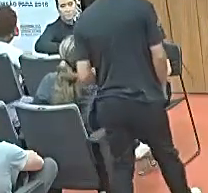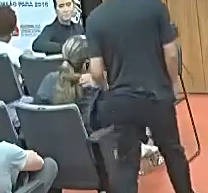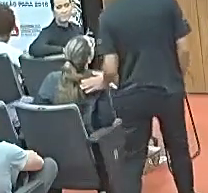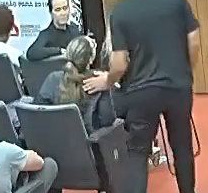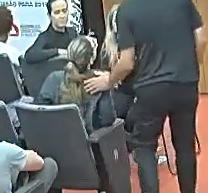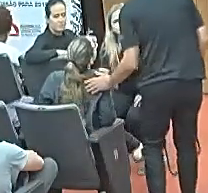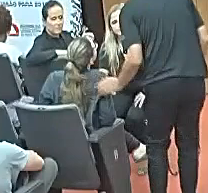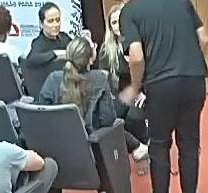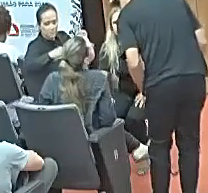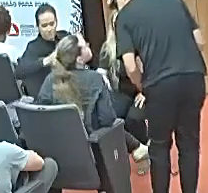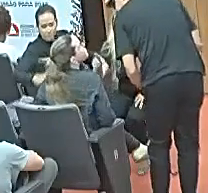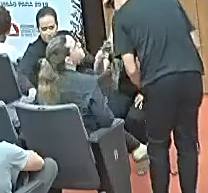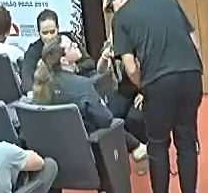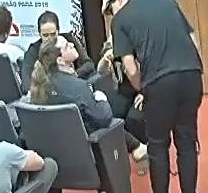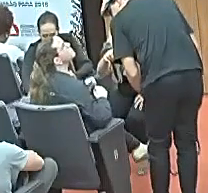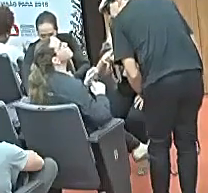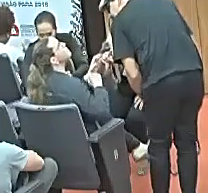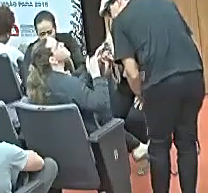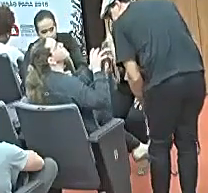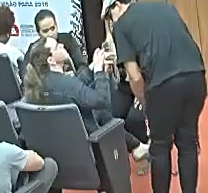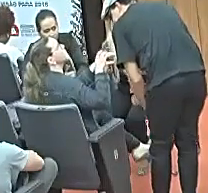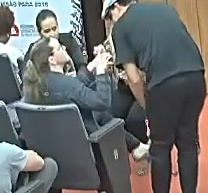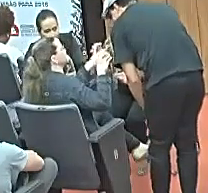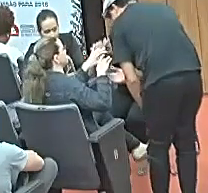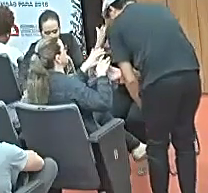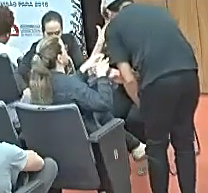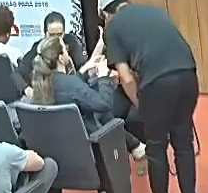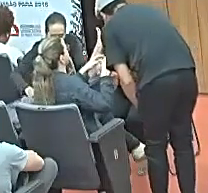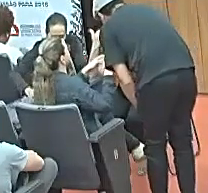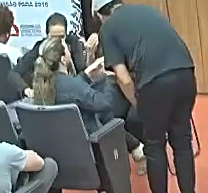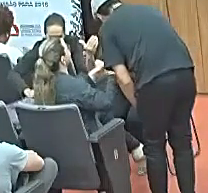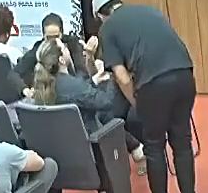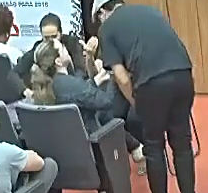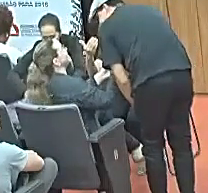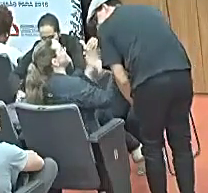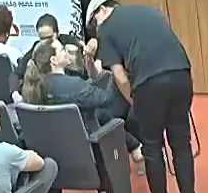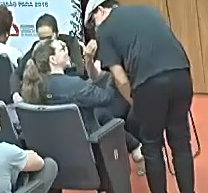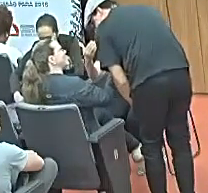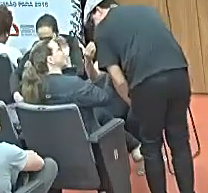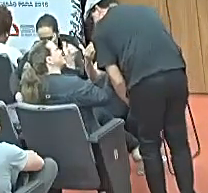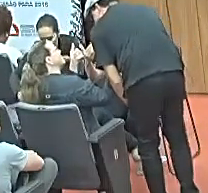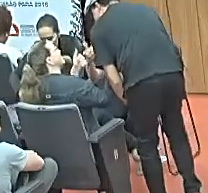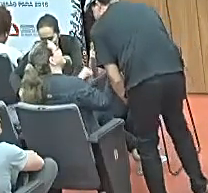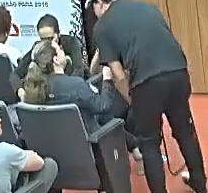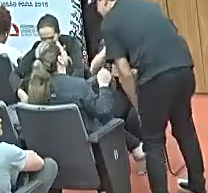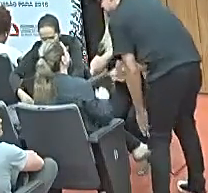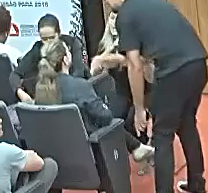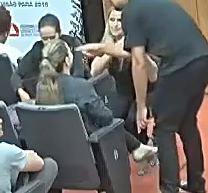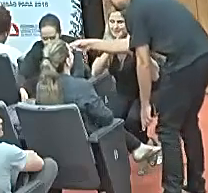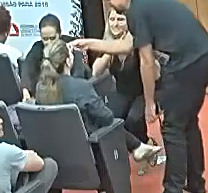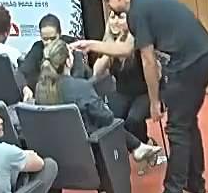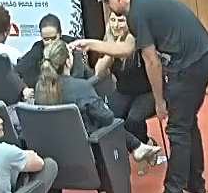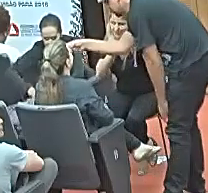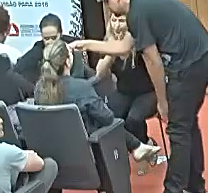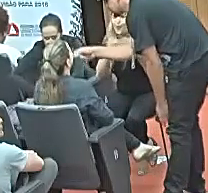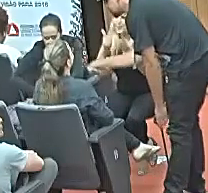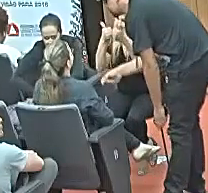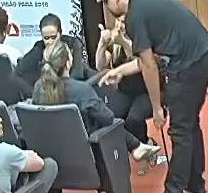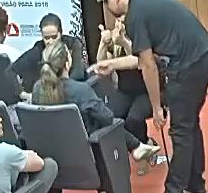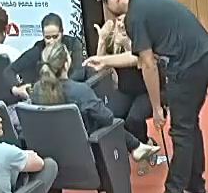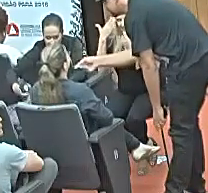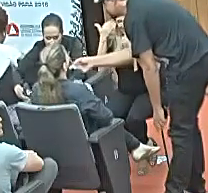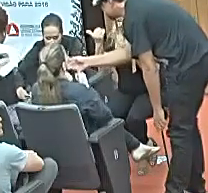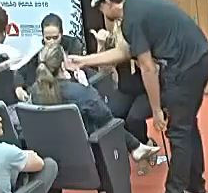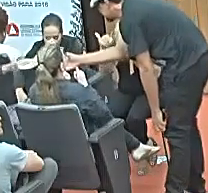152 programa de desenvolvimento do norte e nordeste 157 energia competitiva e sustentável 170